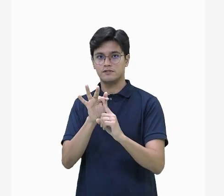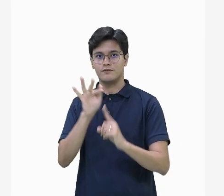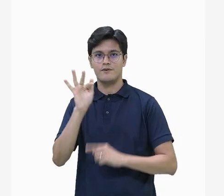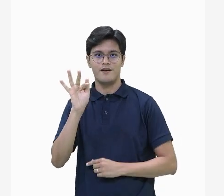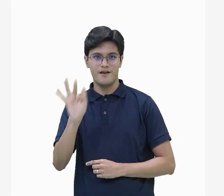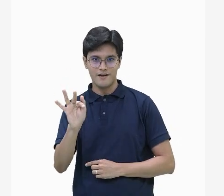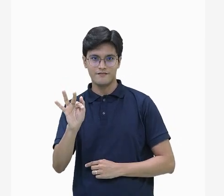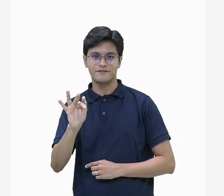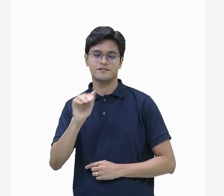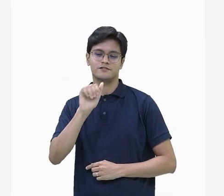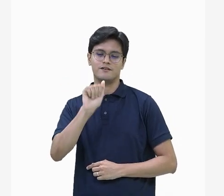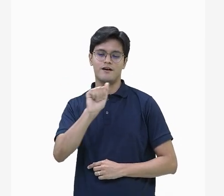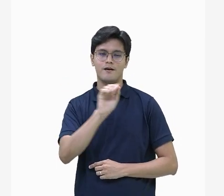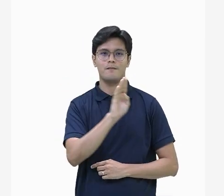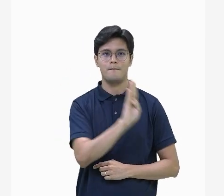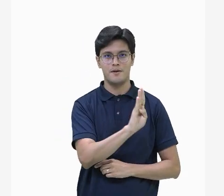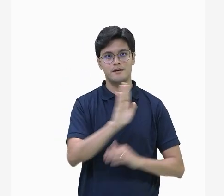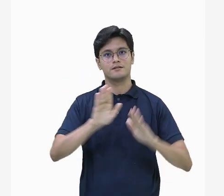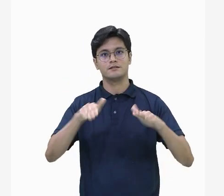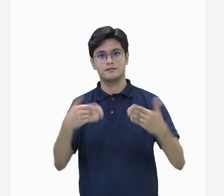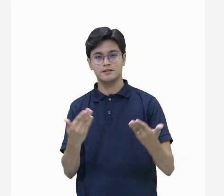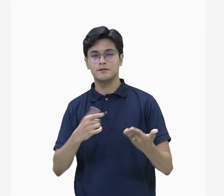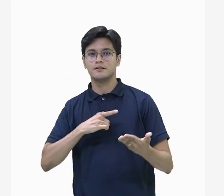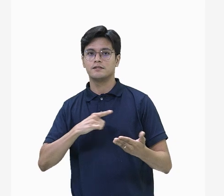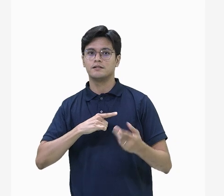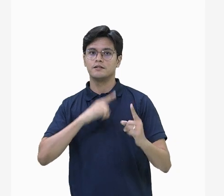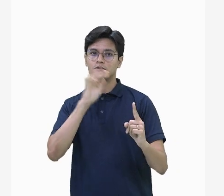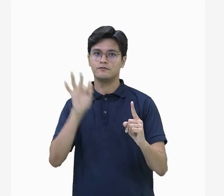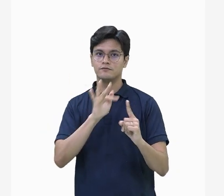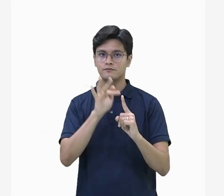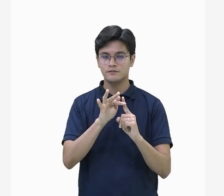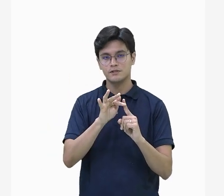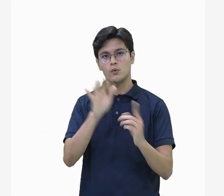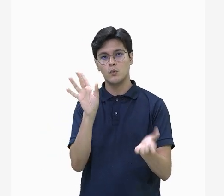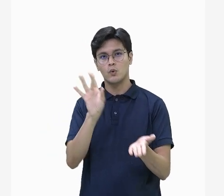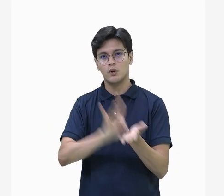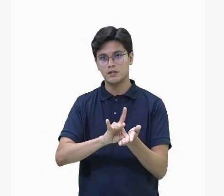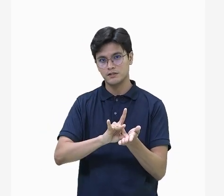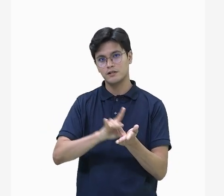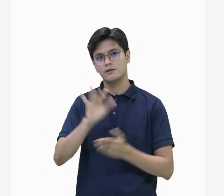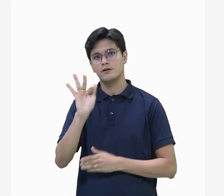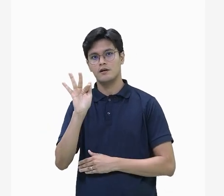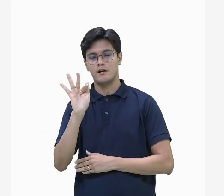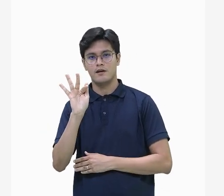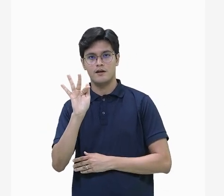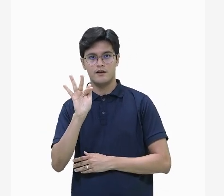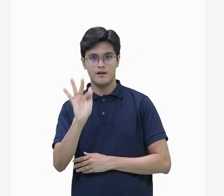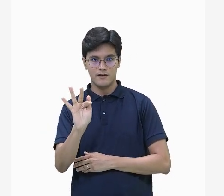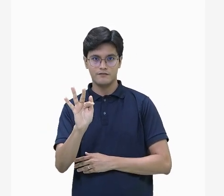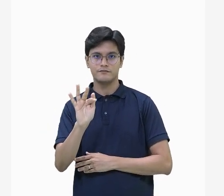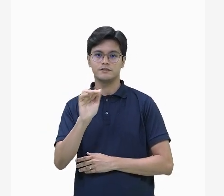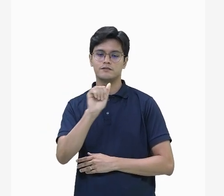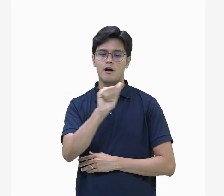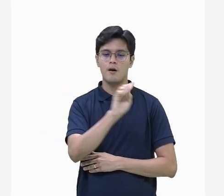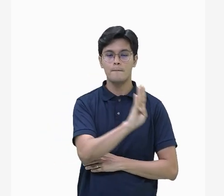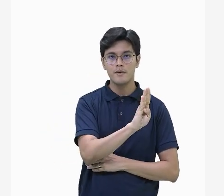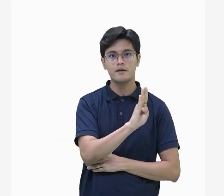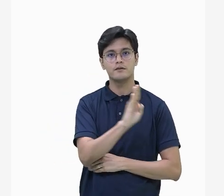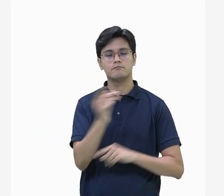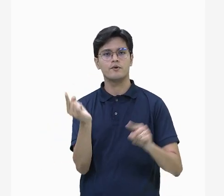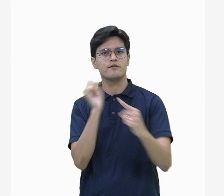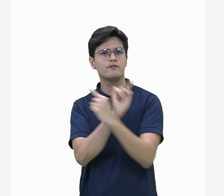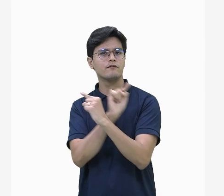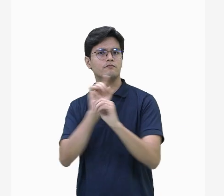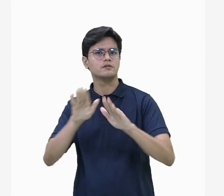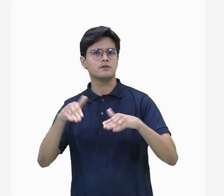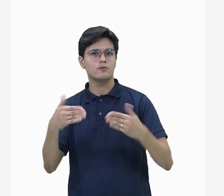só, nós temos a função original, f de a em b, e a sua inversa vai ser a